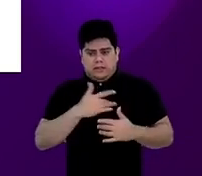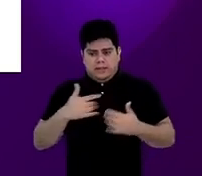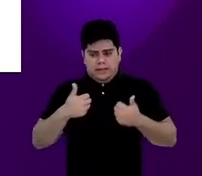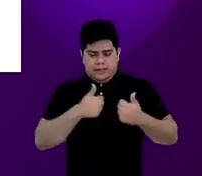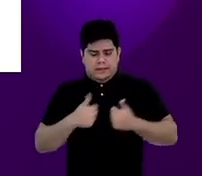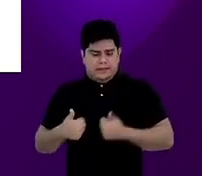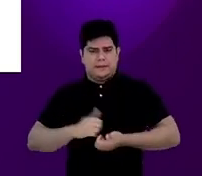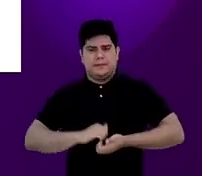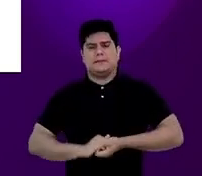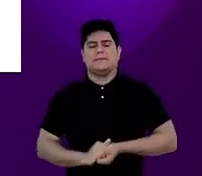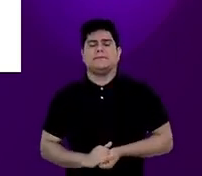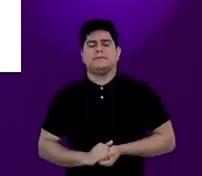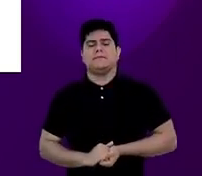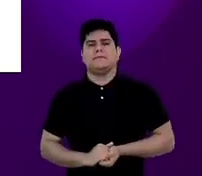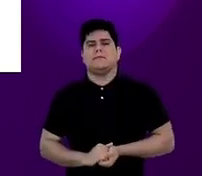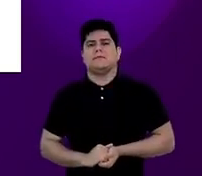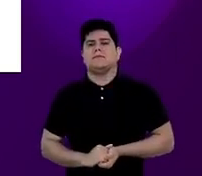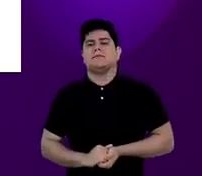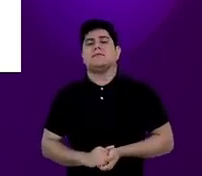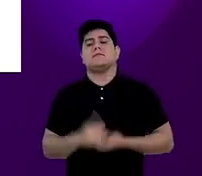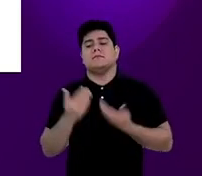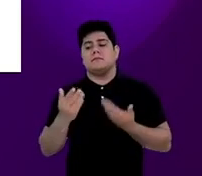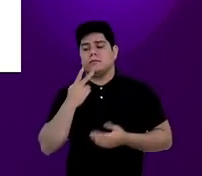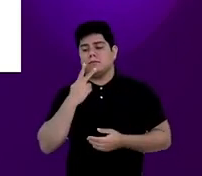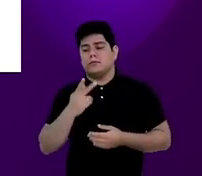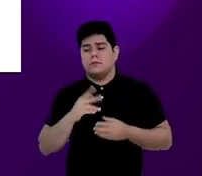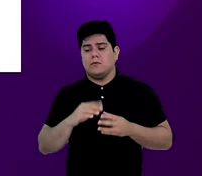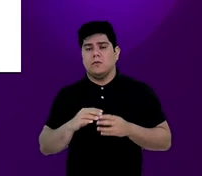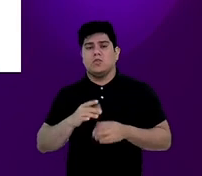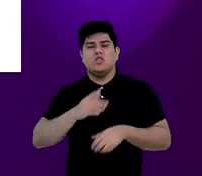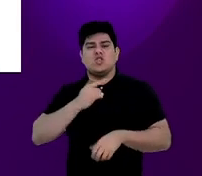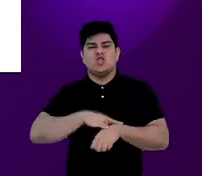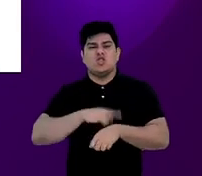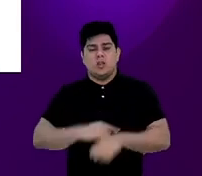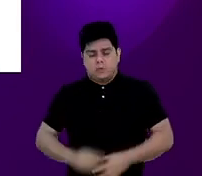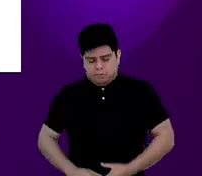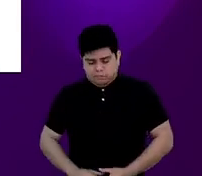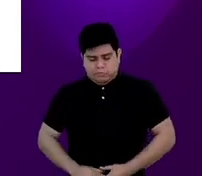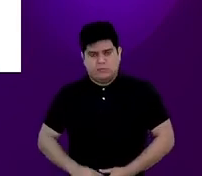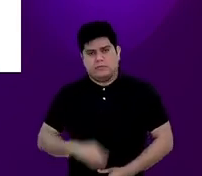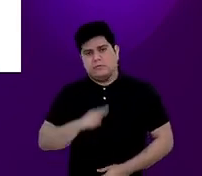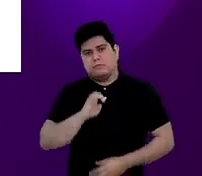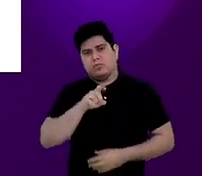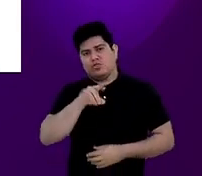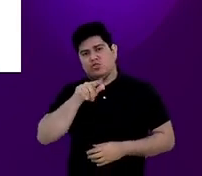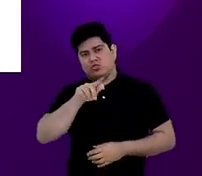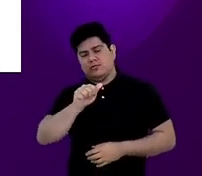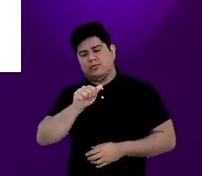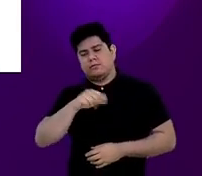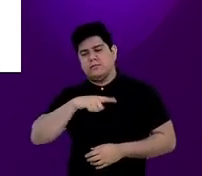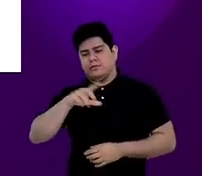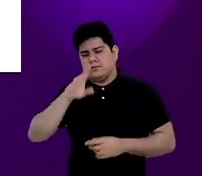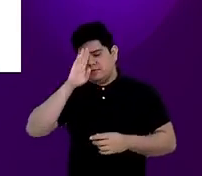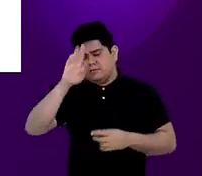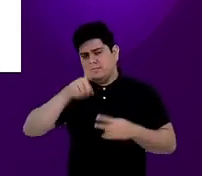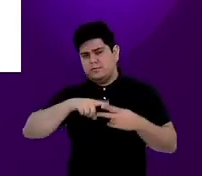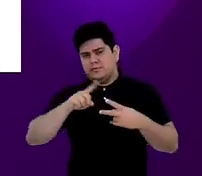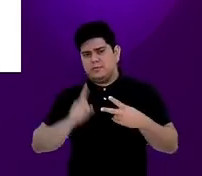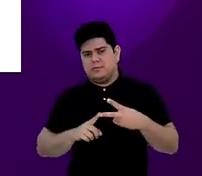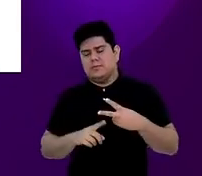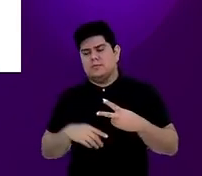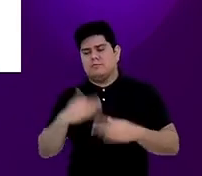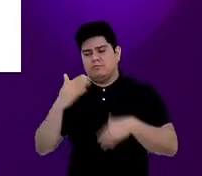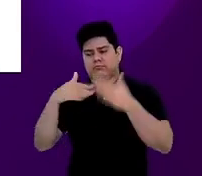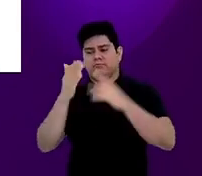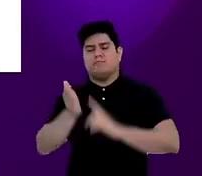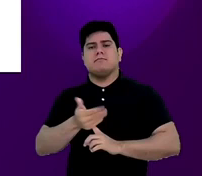selecionados. Já falando de bexiga, a gente tem dois principais avanços